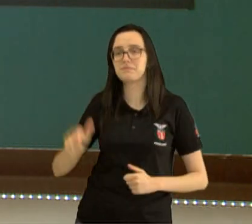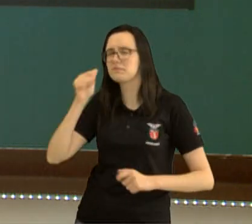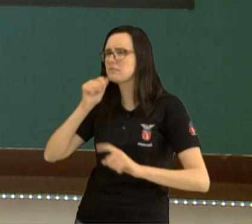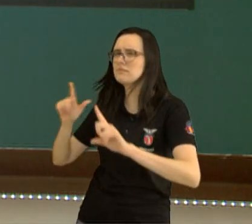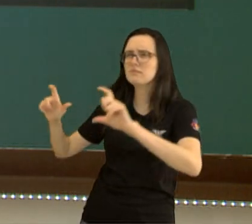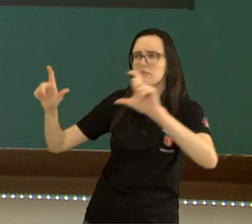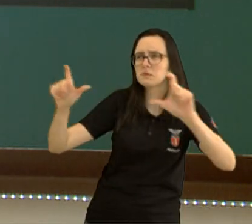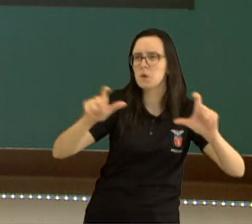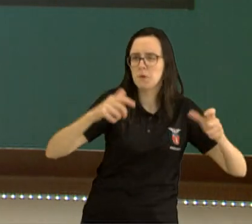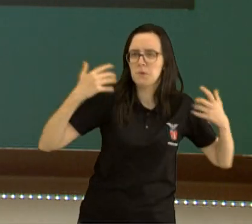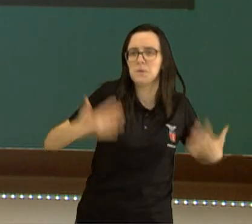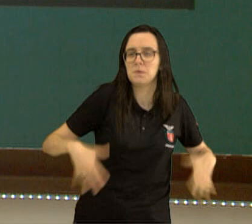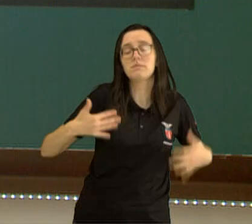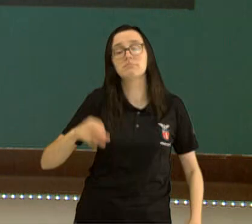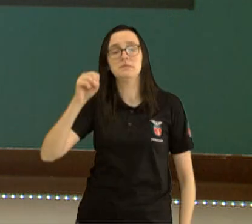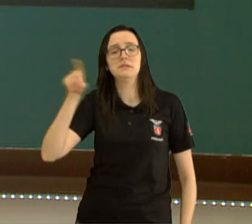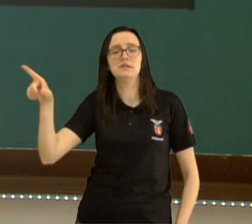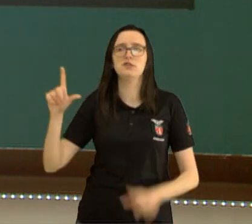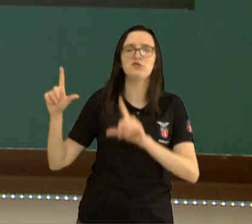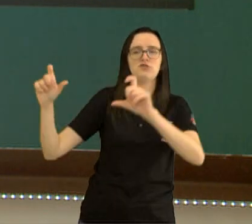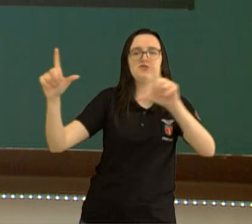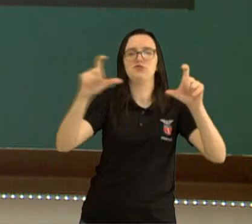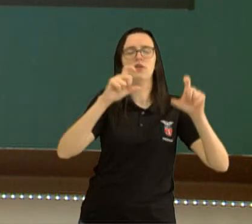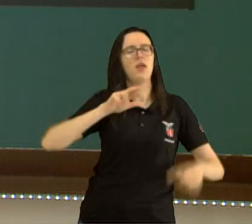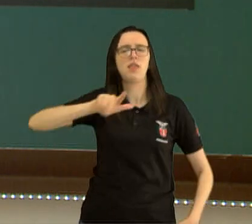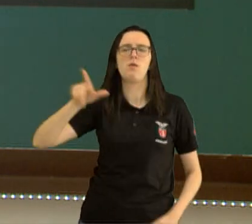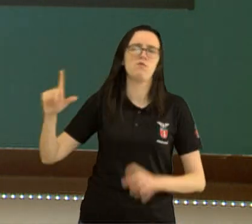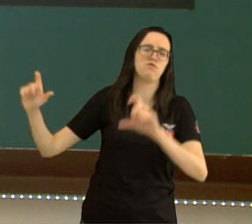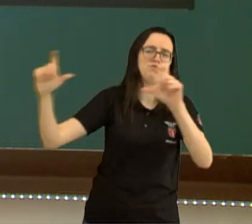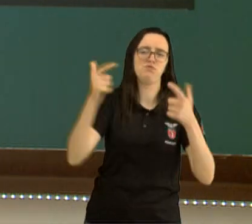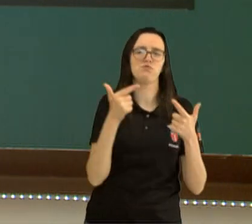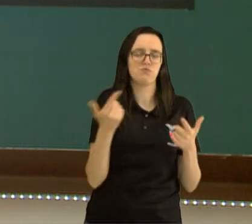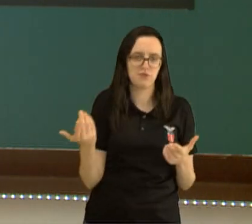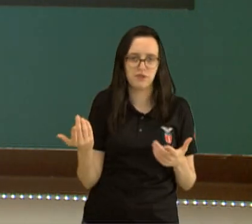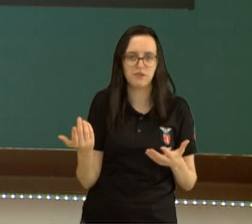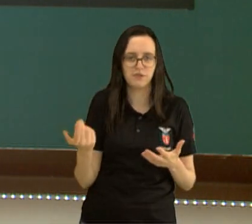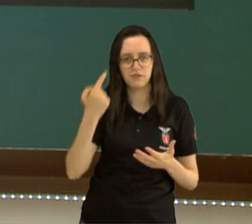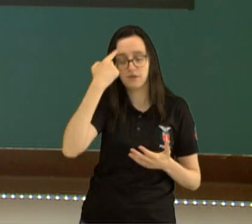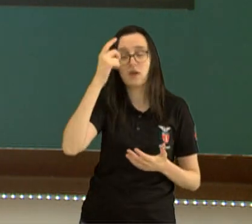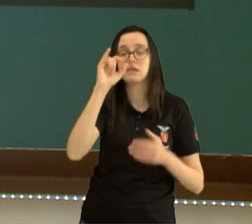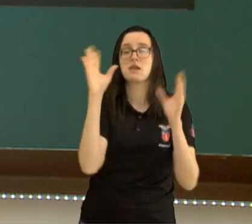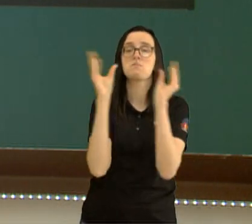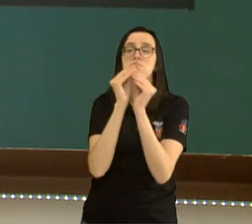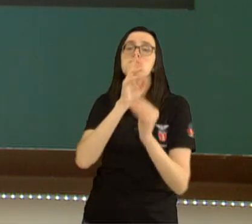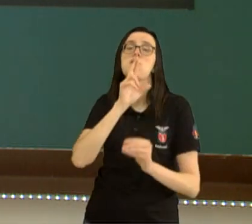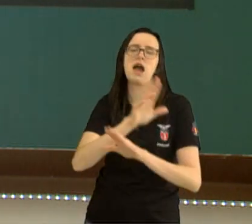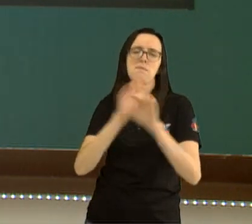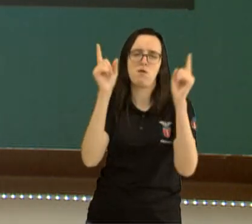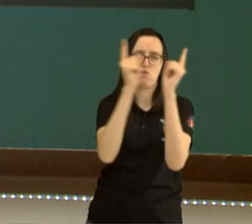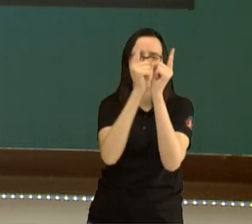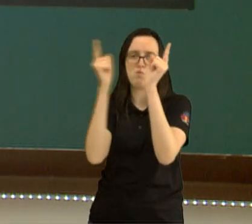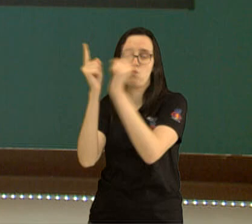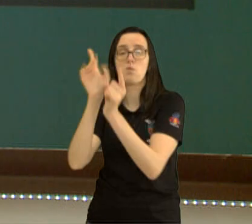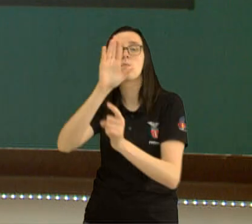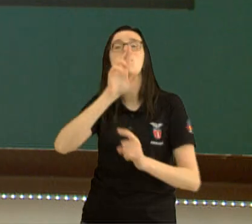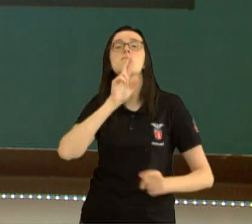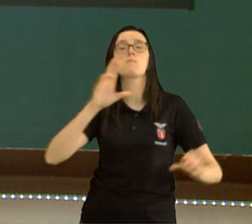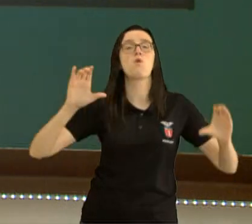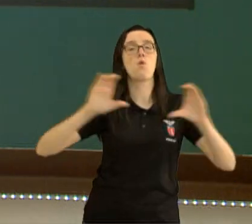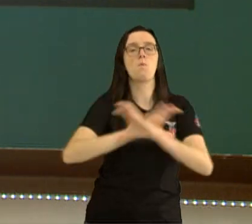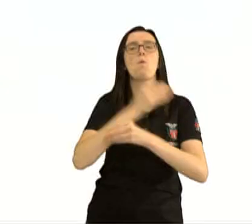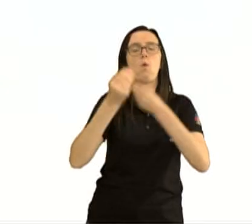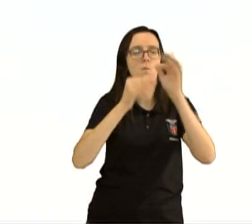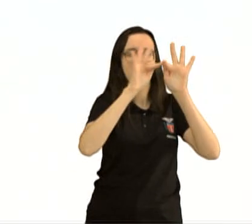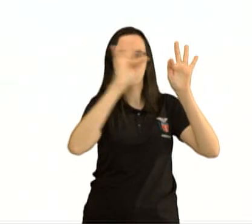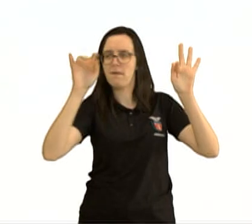fotos incríveis? Yes, she did. No, she didn't. Se for uma short answer, uma resposta curta. Resposta completa,